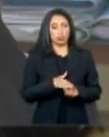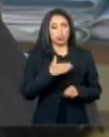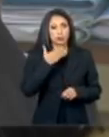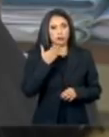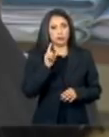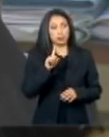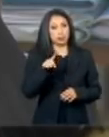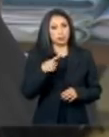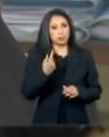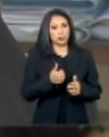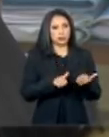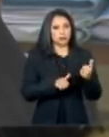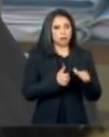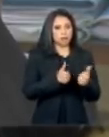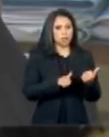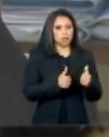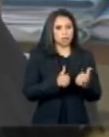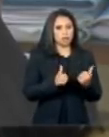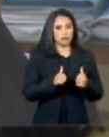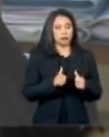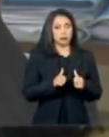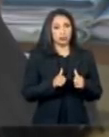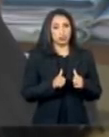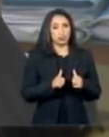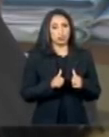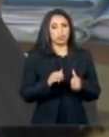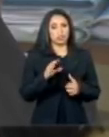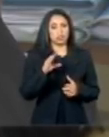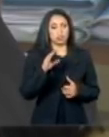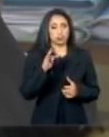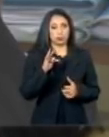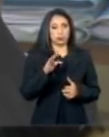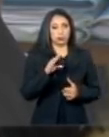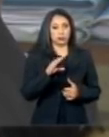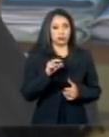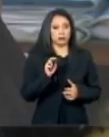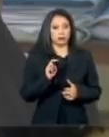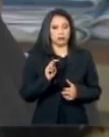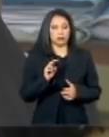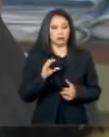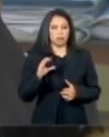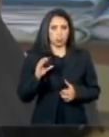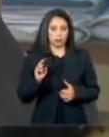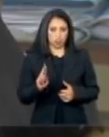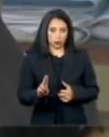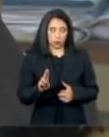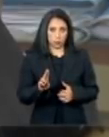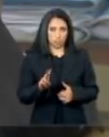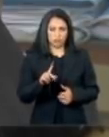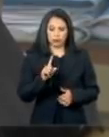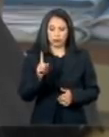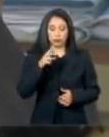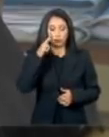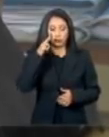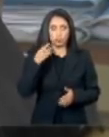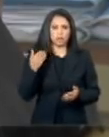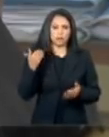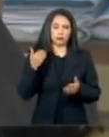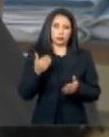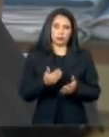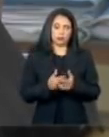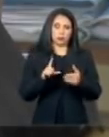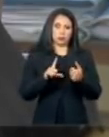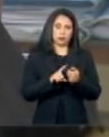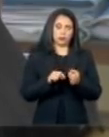a análise de ilegalidade por parte do tribunal de contas não sujeitando dessa forma o prazo decadencial previsto no artigo